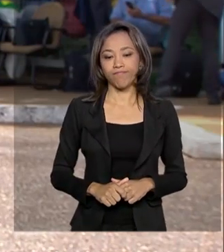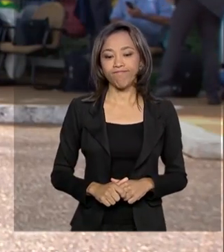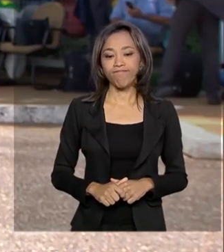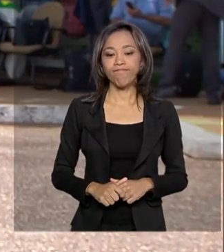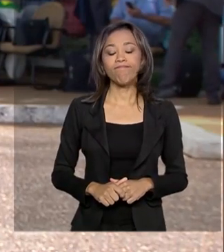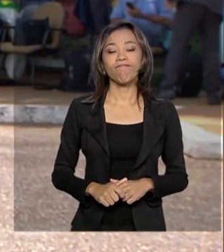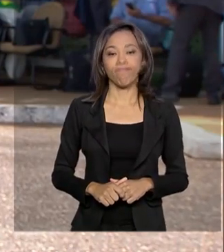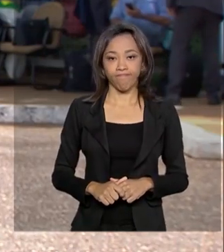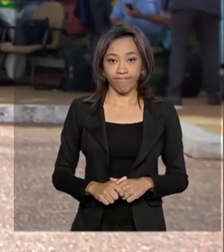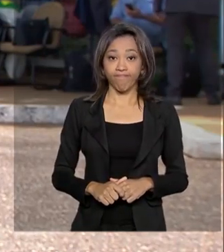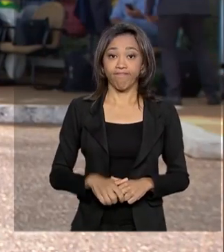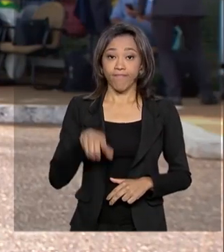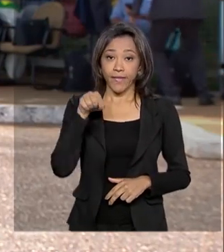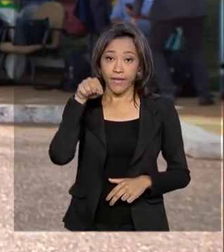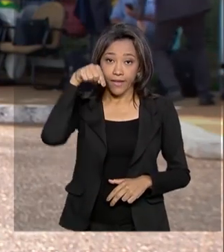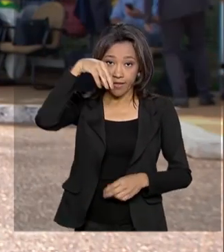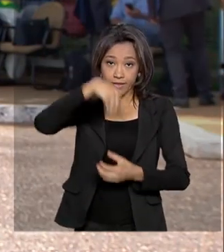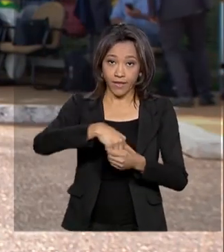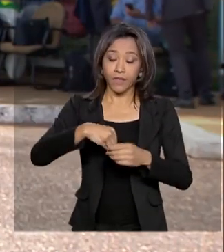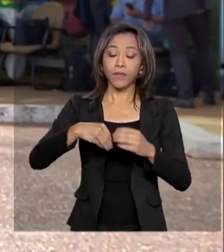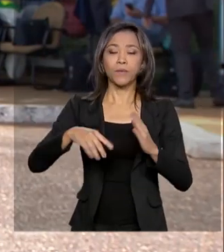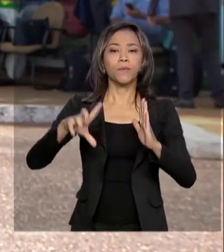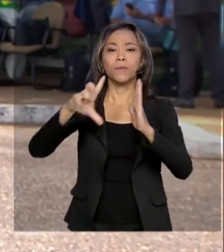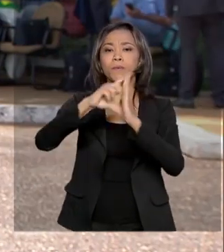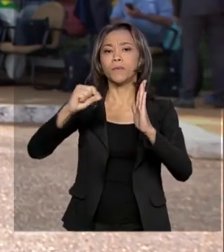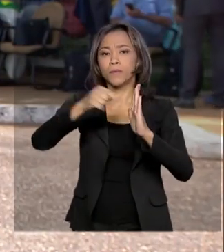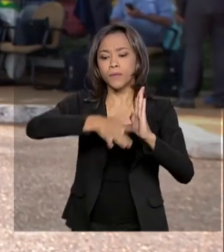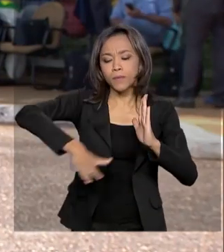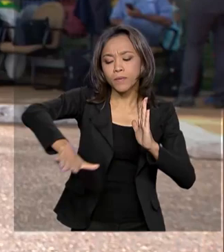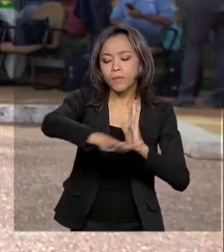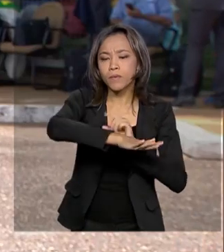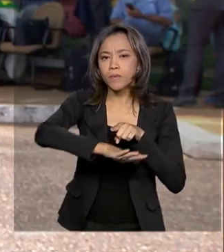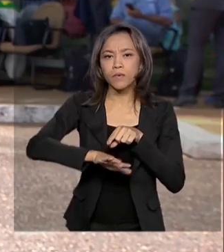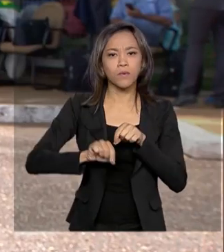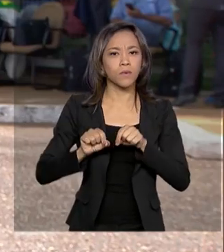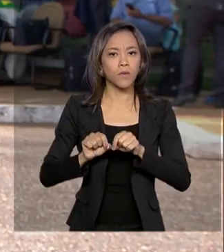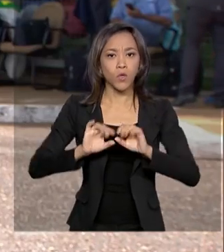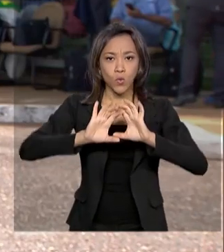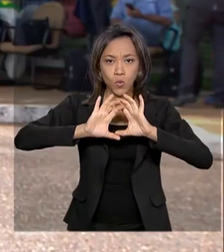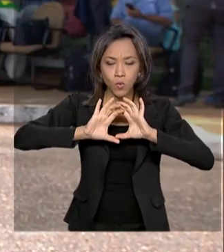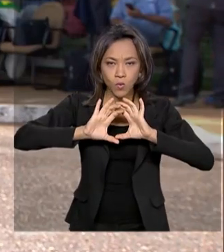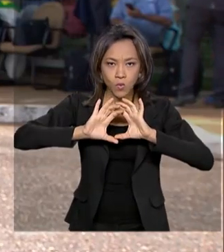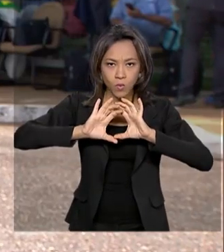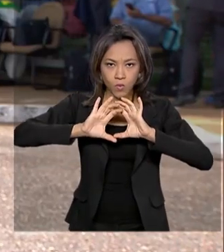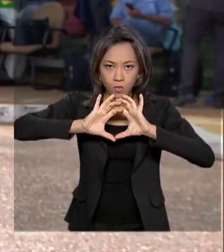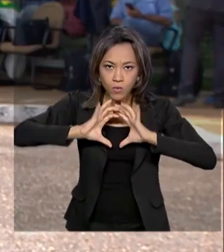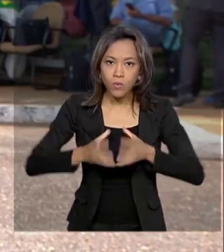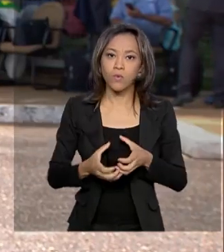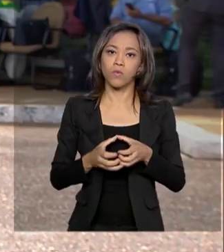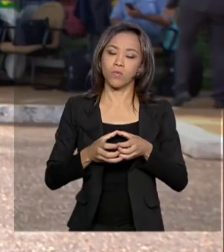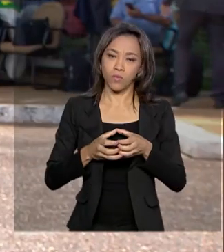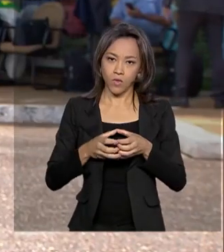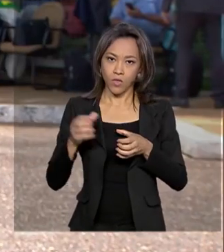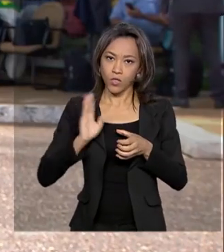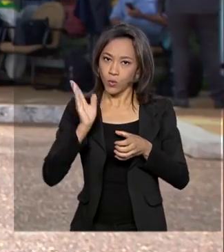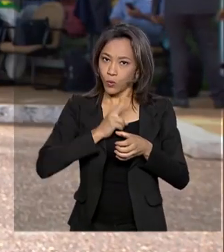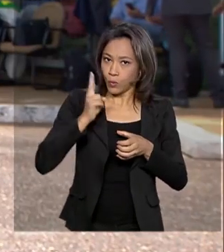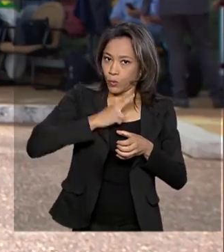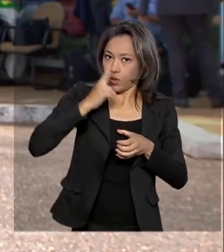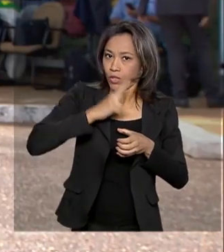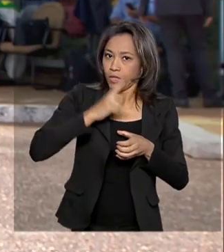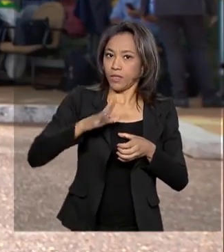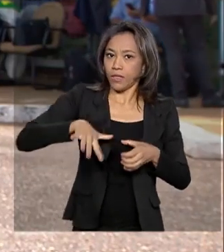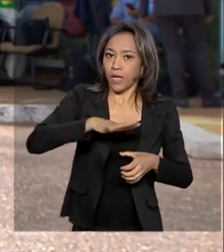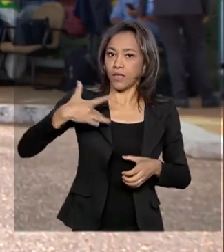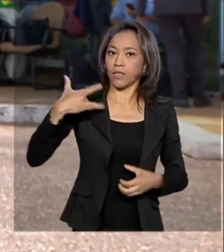bom e no gabinete da casa civil lá no palácio do planalto o grupo de ministerial de emergência em saúde